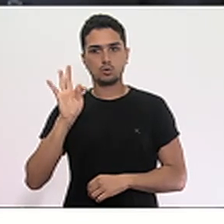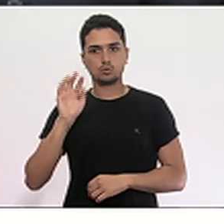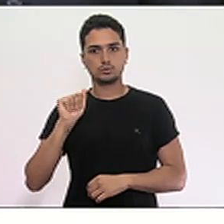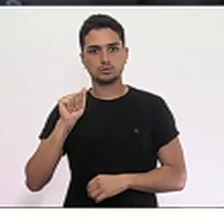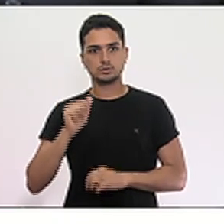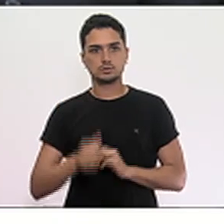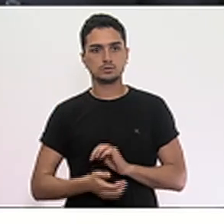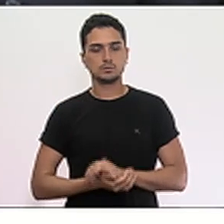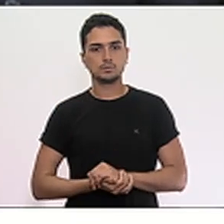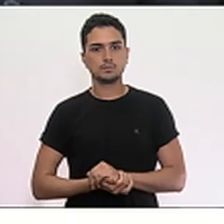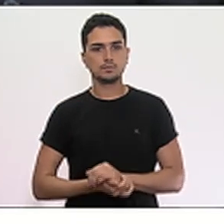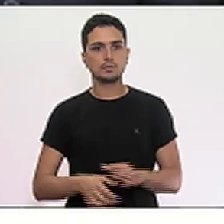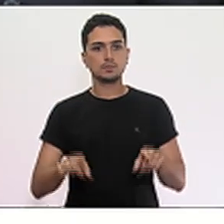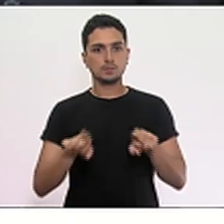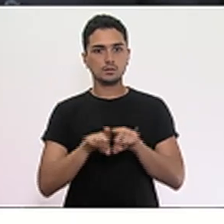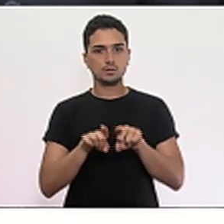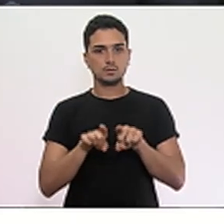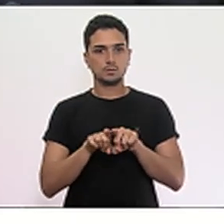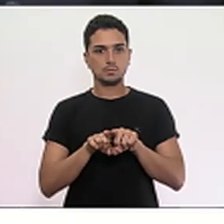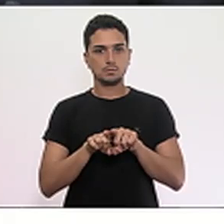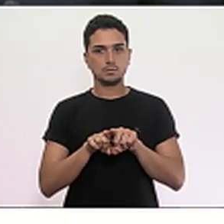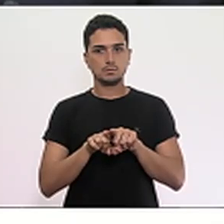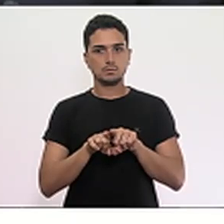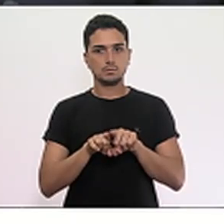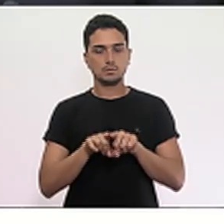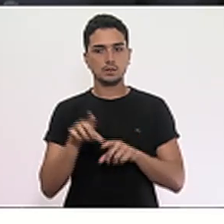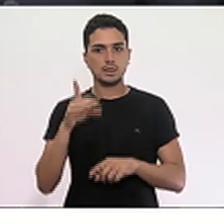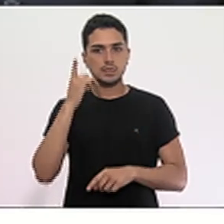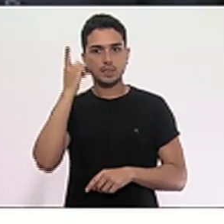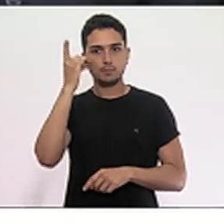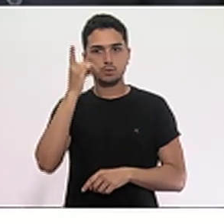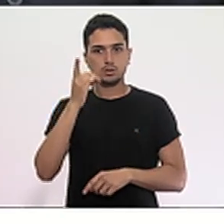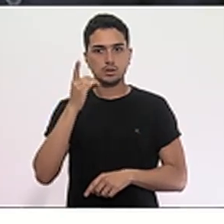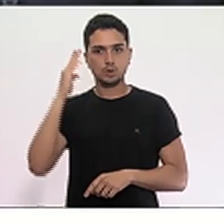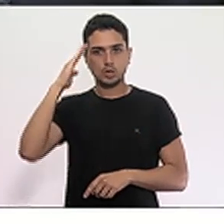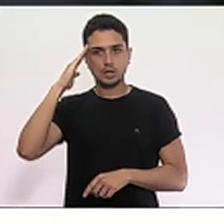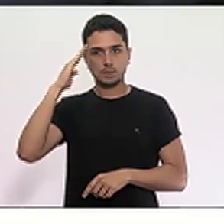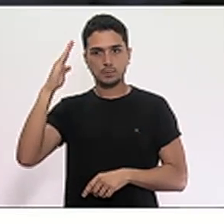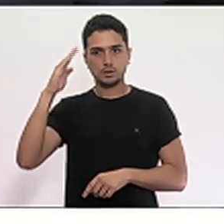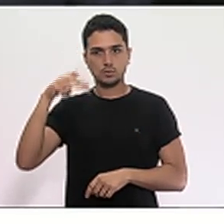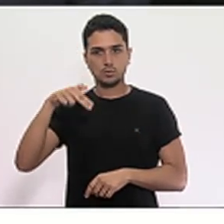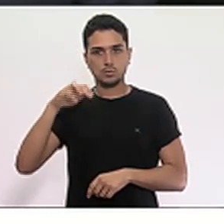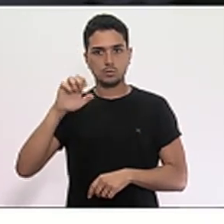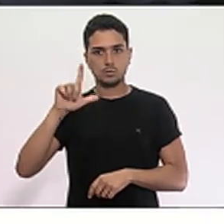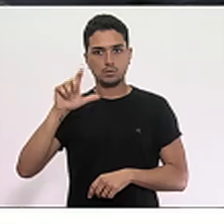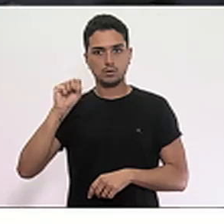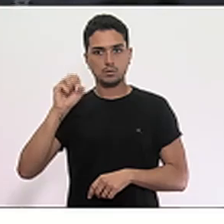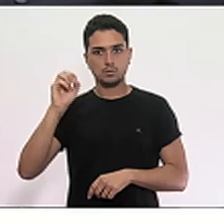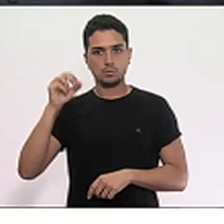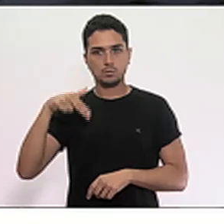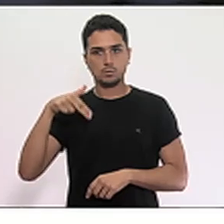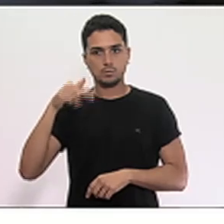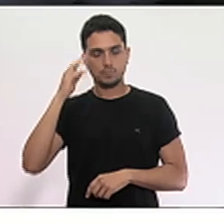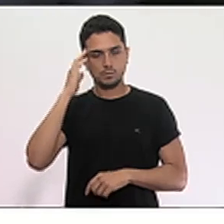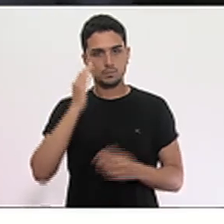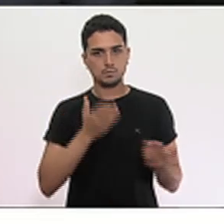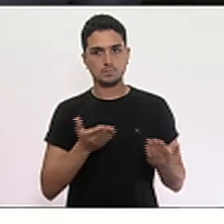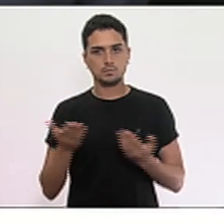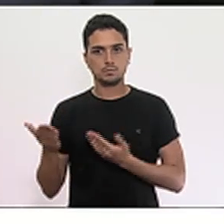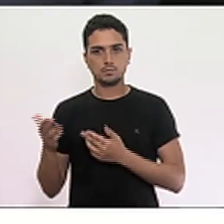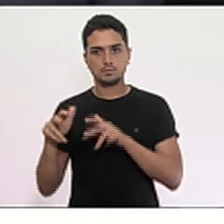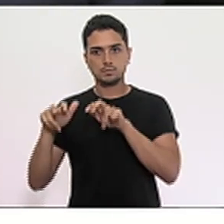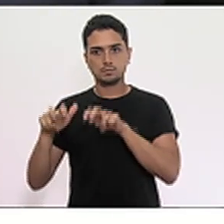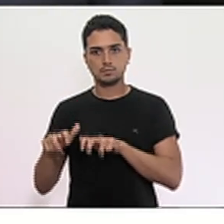do chefe de gabinete do deputado Capitão Nelson, Edinaldo Basílio. Registrar a presença do presidente